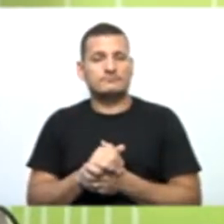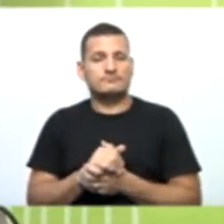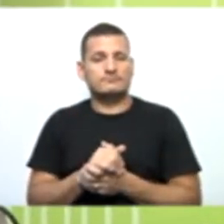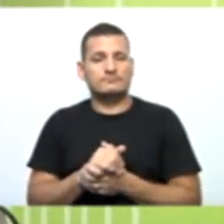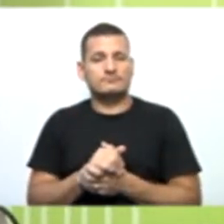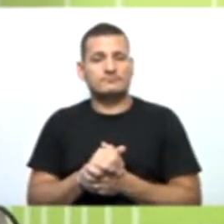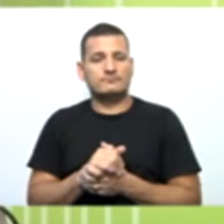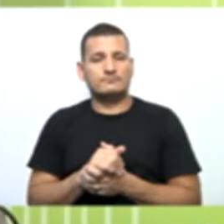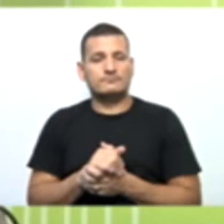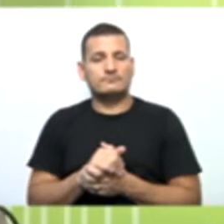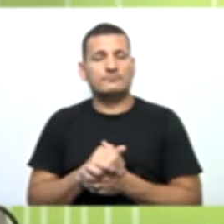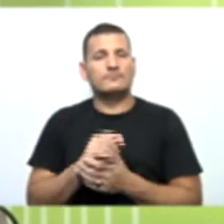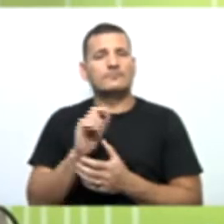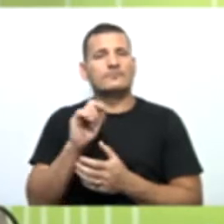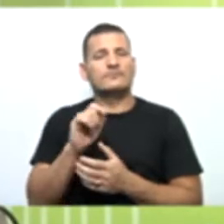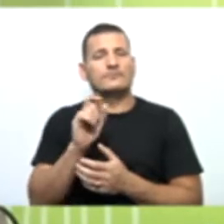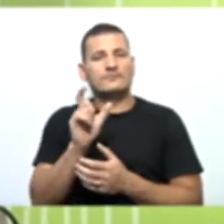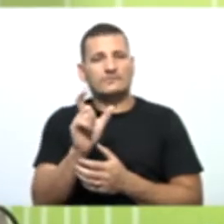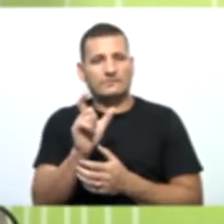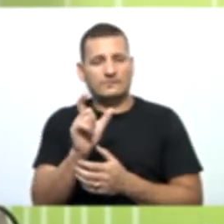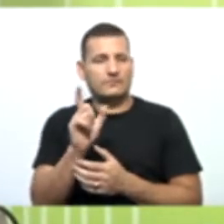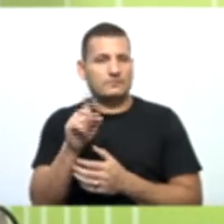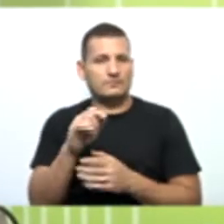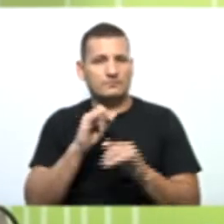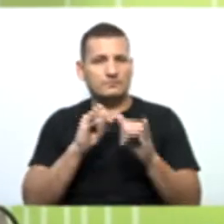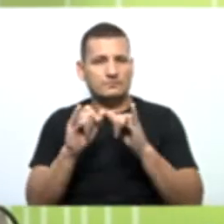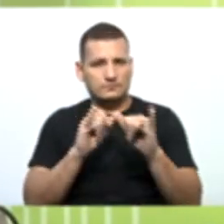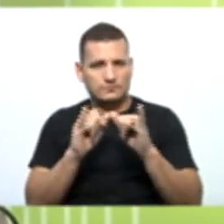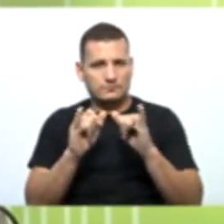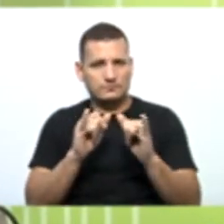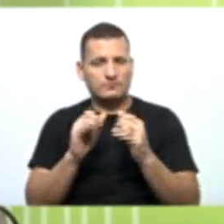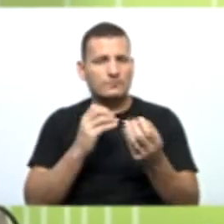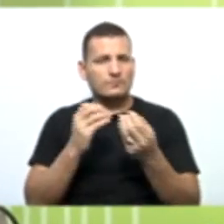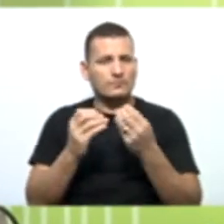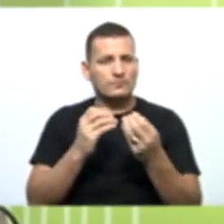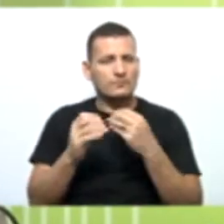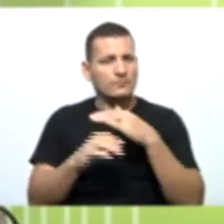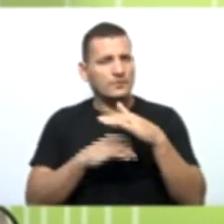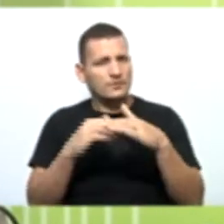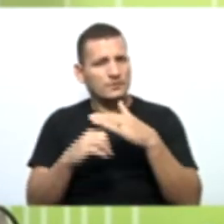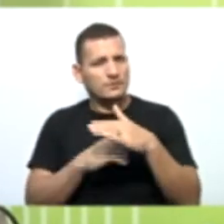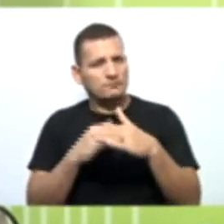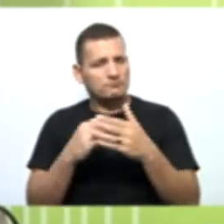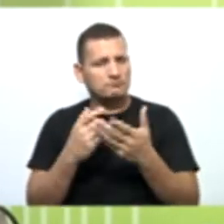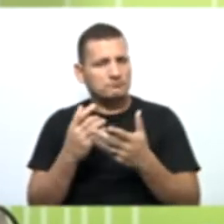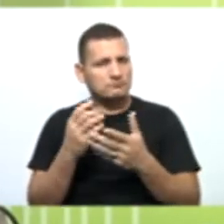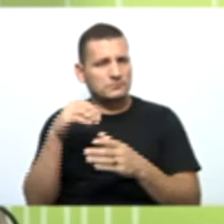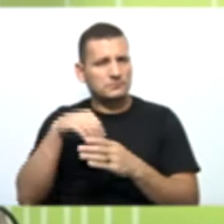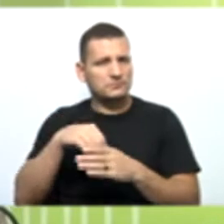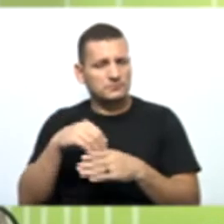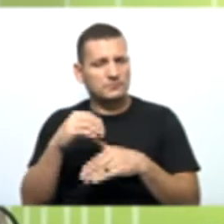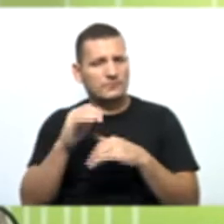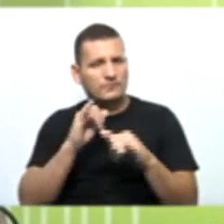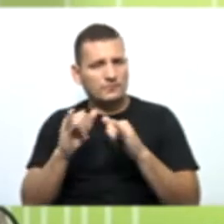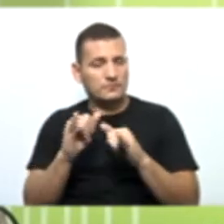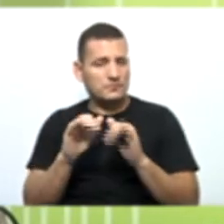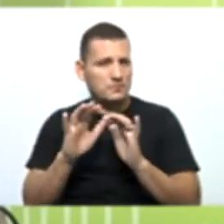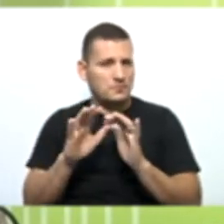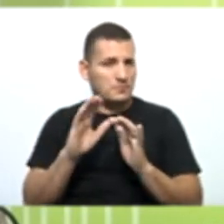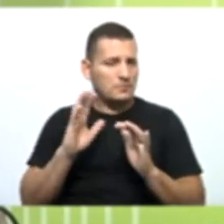início da nossa aula é a informação. Como que as empresas tratam a informação? Será que todas as empresas